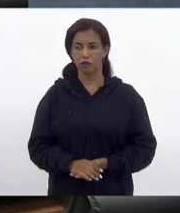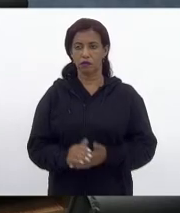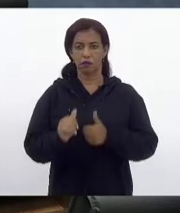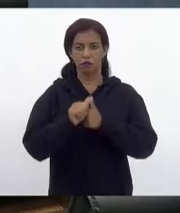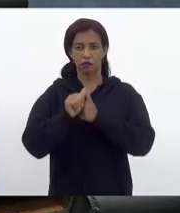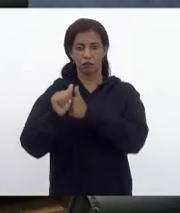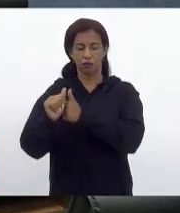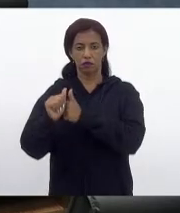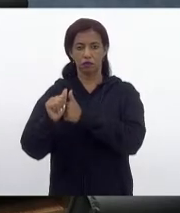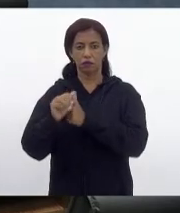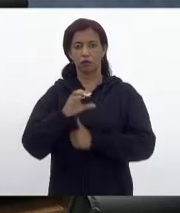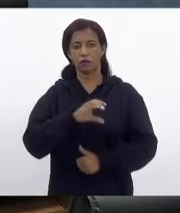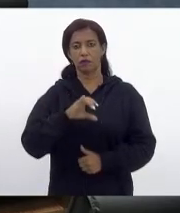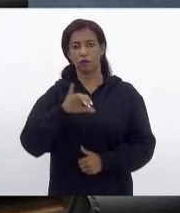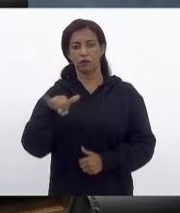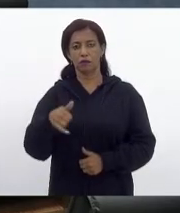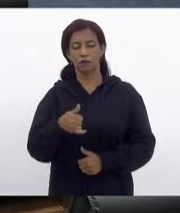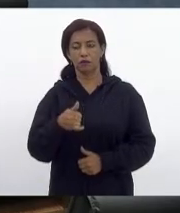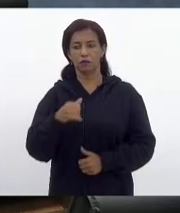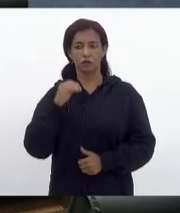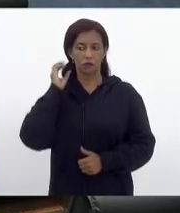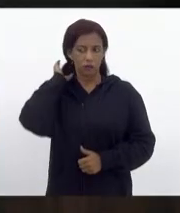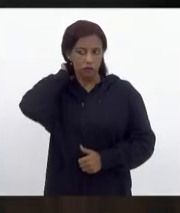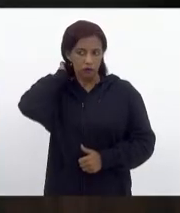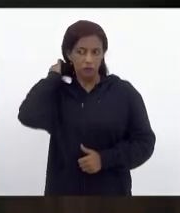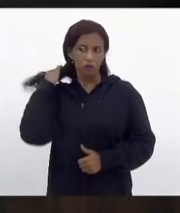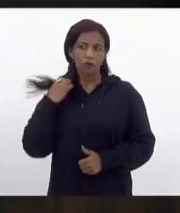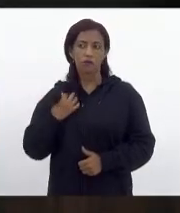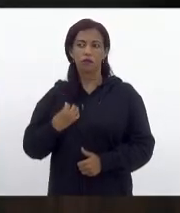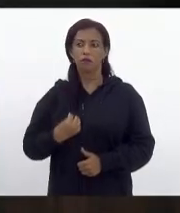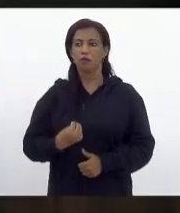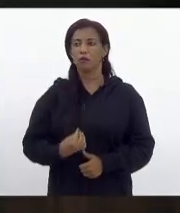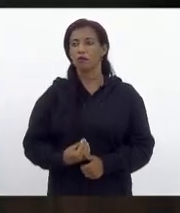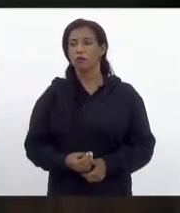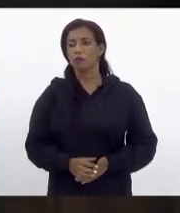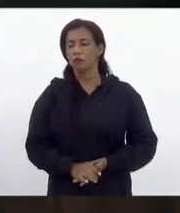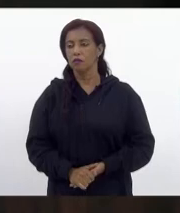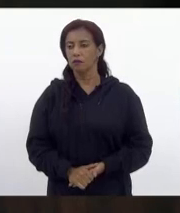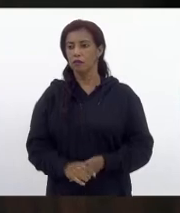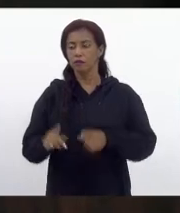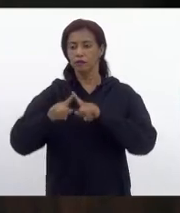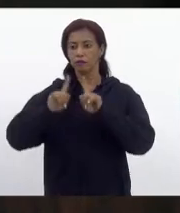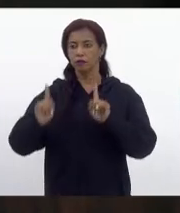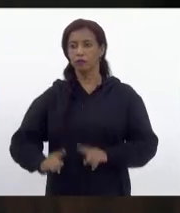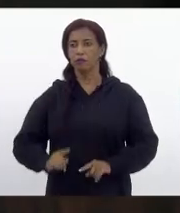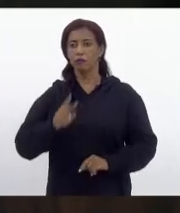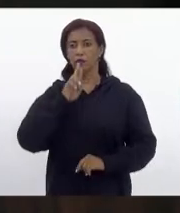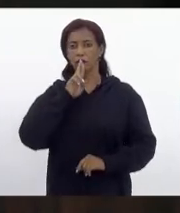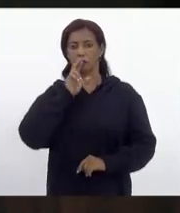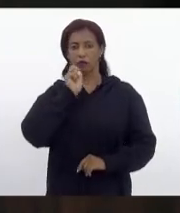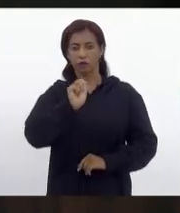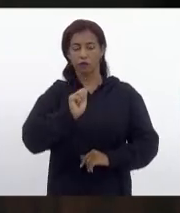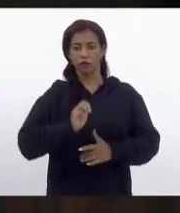Acompanhe o parecer da CCJ. Pela Comissão deputado Rodrigo Amorim.